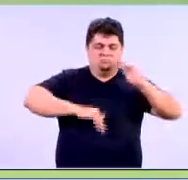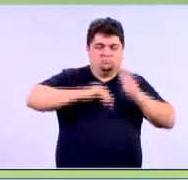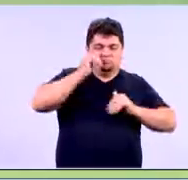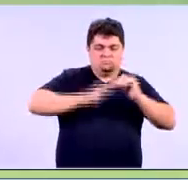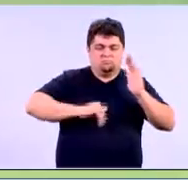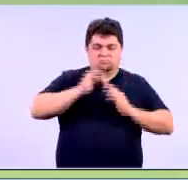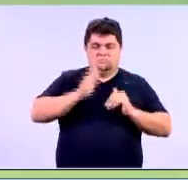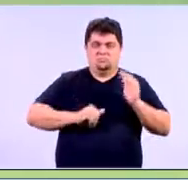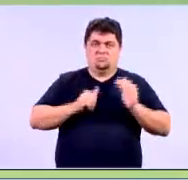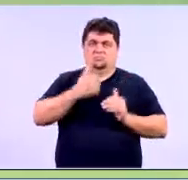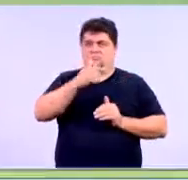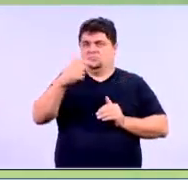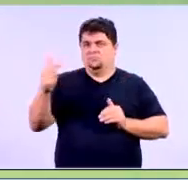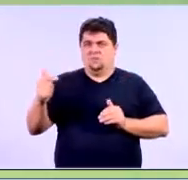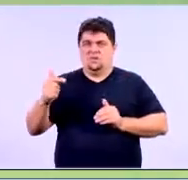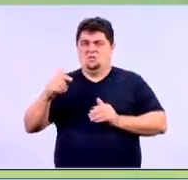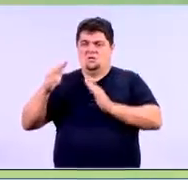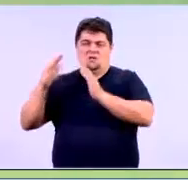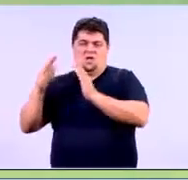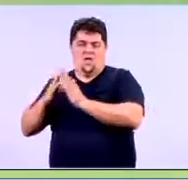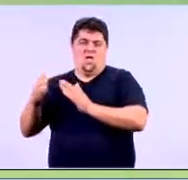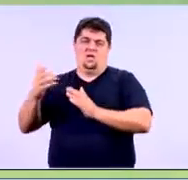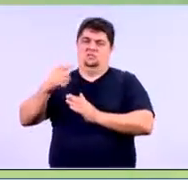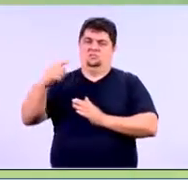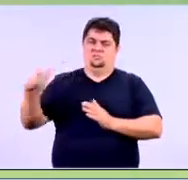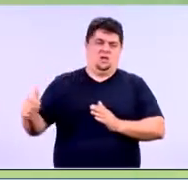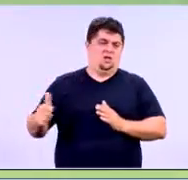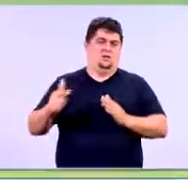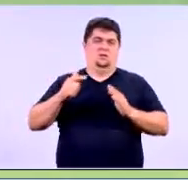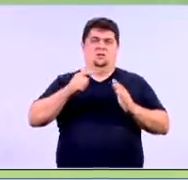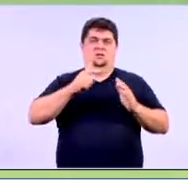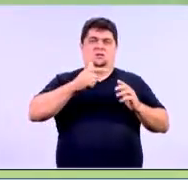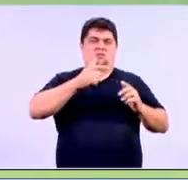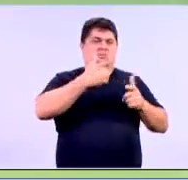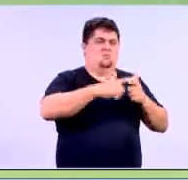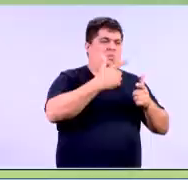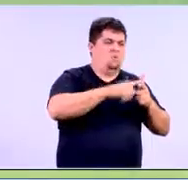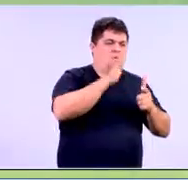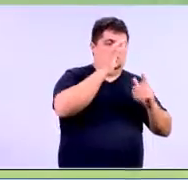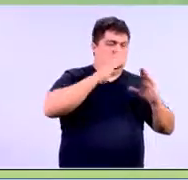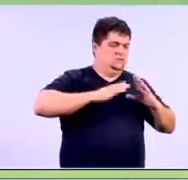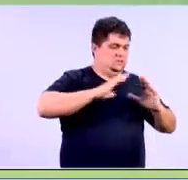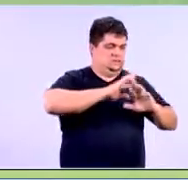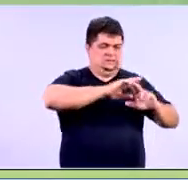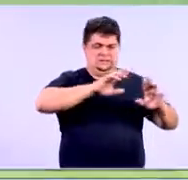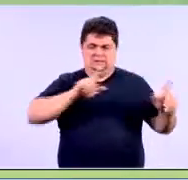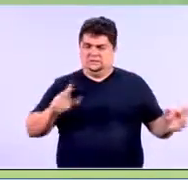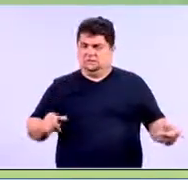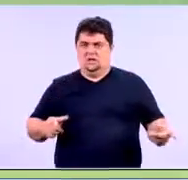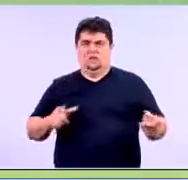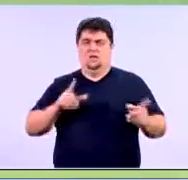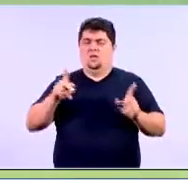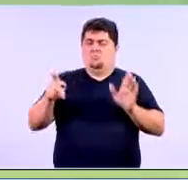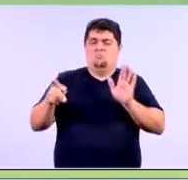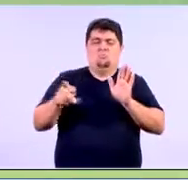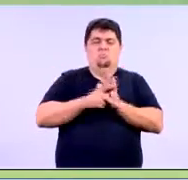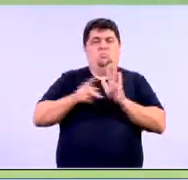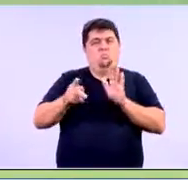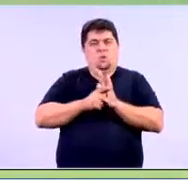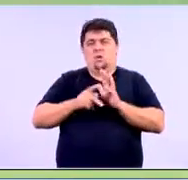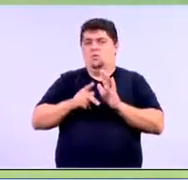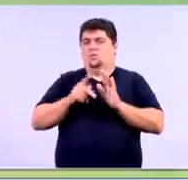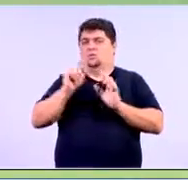Ok? Ela não tem nada a ver com o imóvel, não tem nada a ver com calamidade pública, não tem nada a ver com situação emergencial. Ela